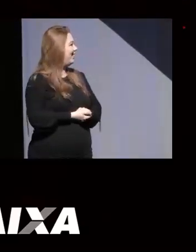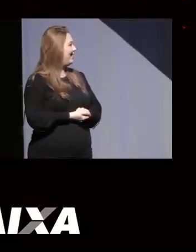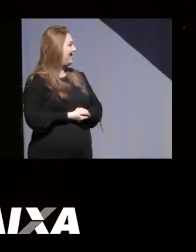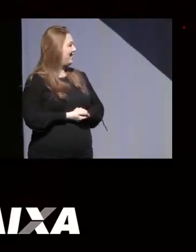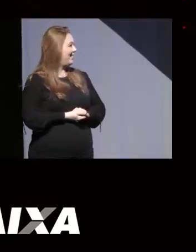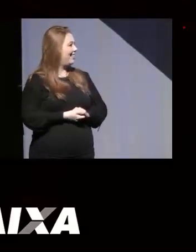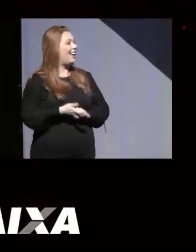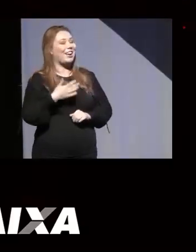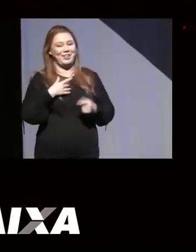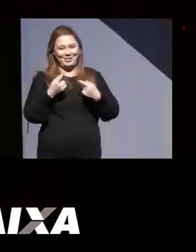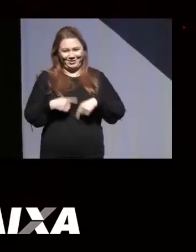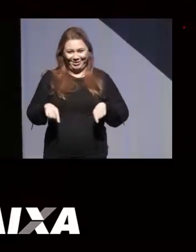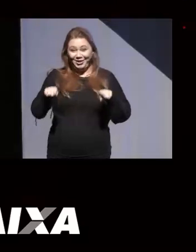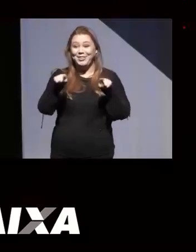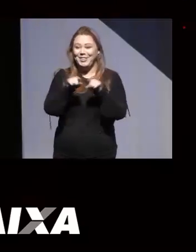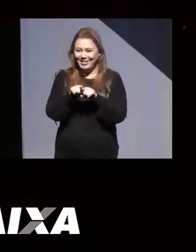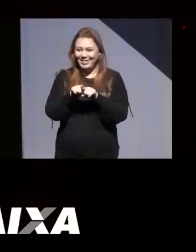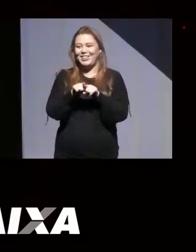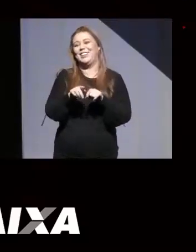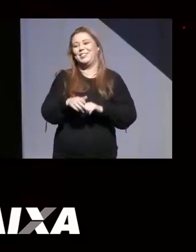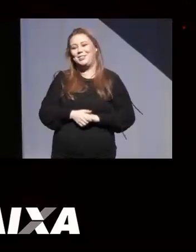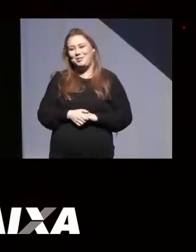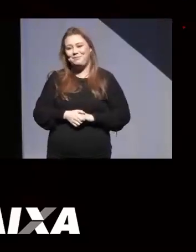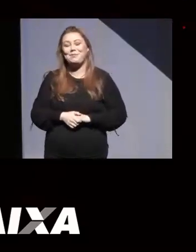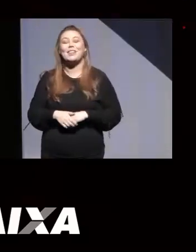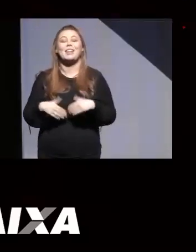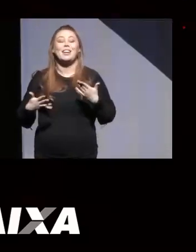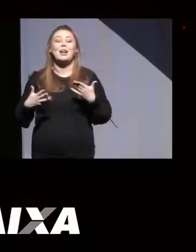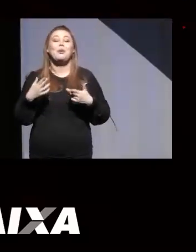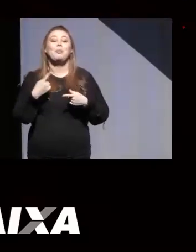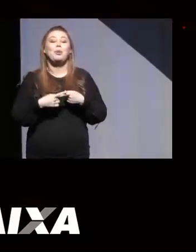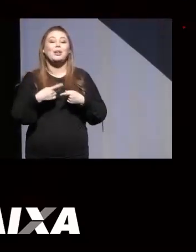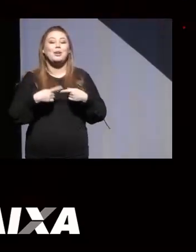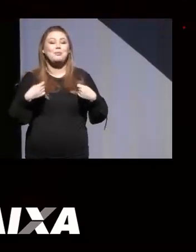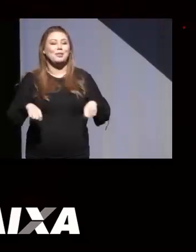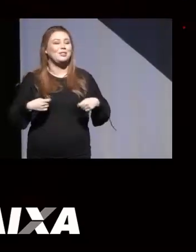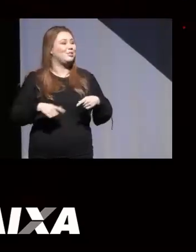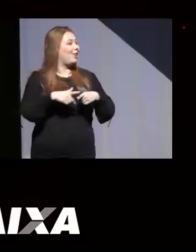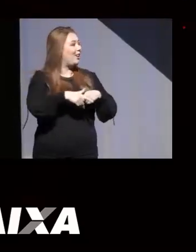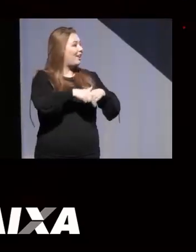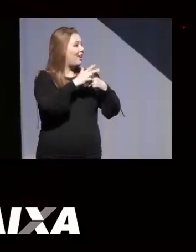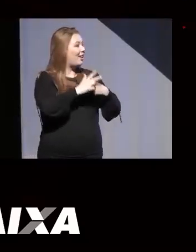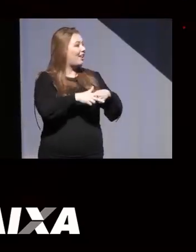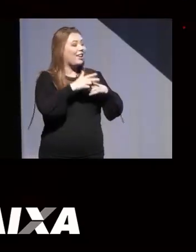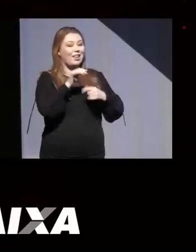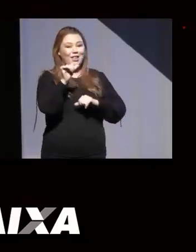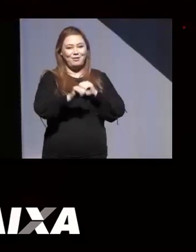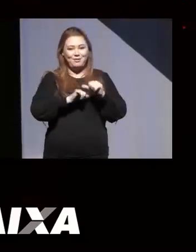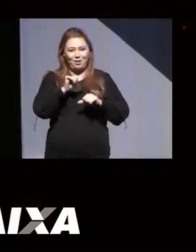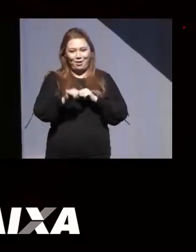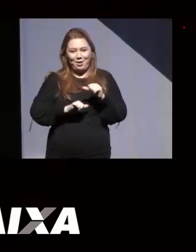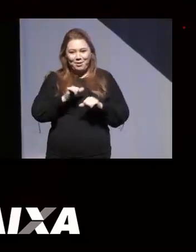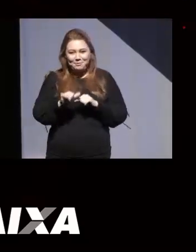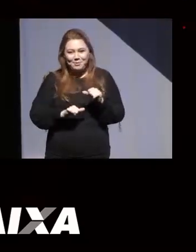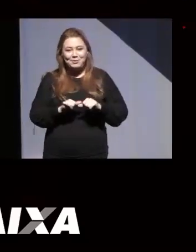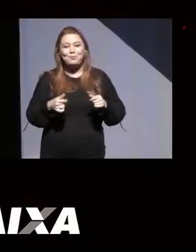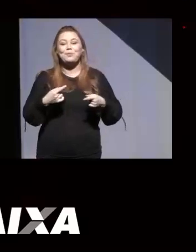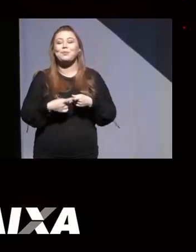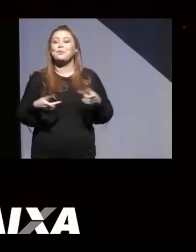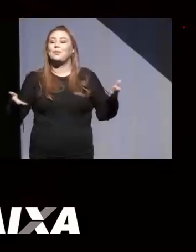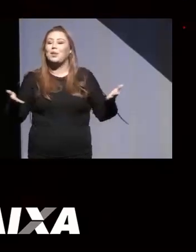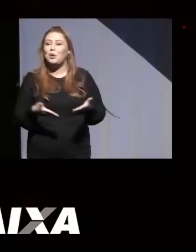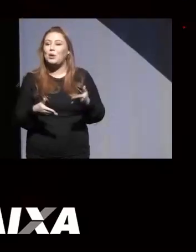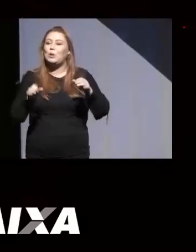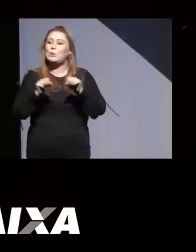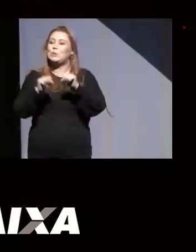Então, voltando para a casinha, né? Por que que a gente precisou de uma reforma? Porque a gente tem hoje, o sistema